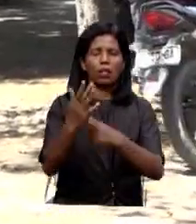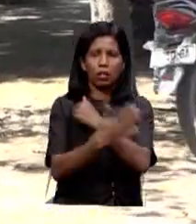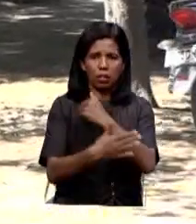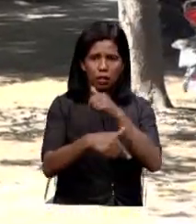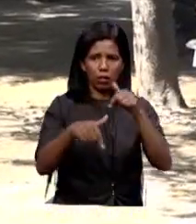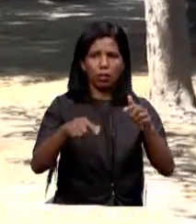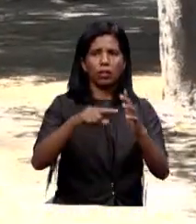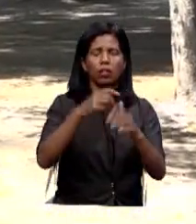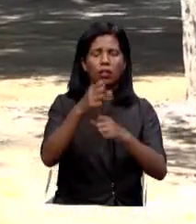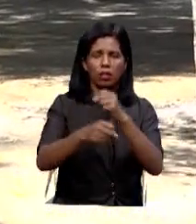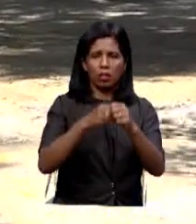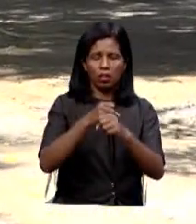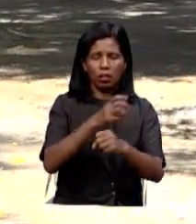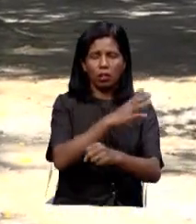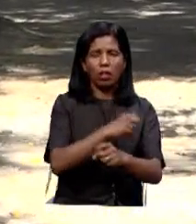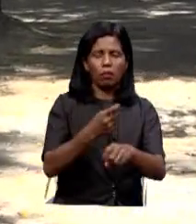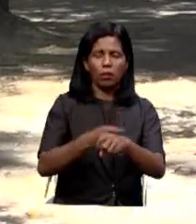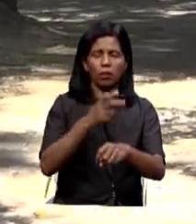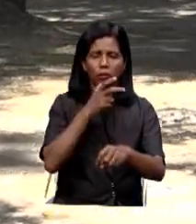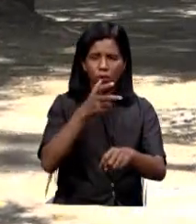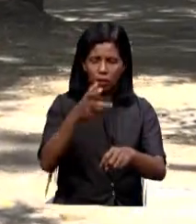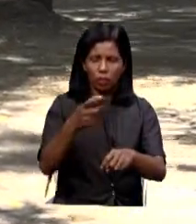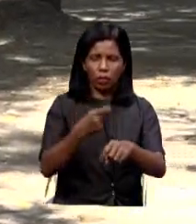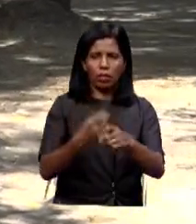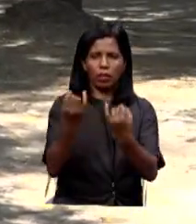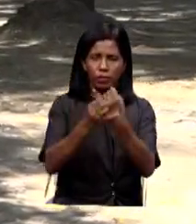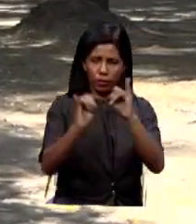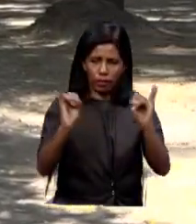si período colonial portuguesa to restauração independência.